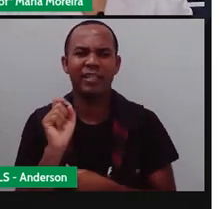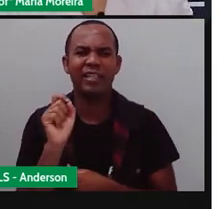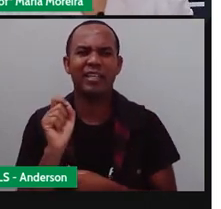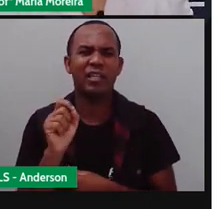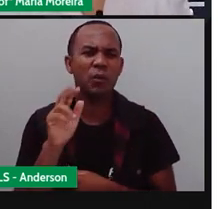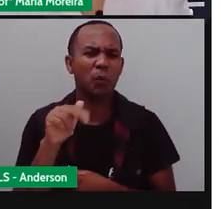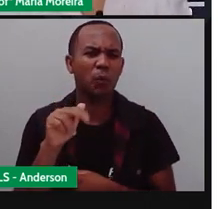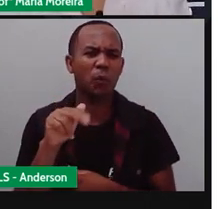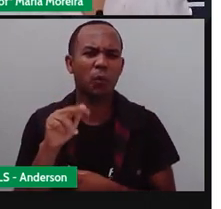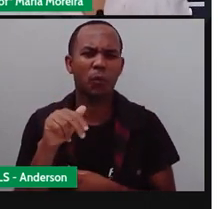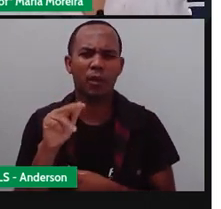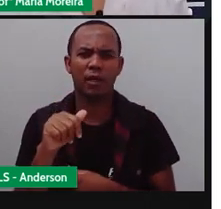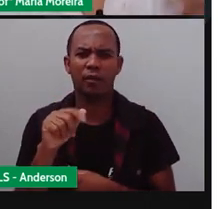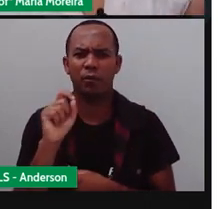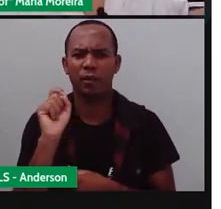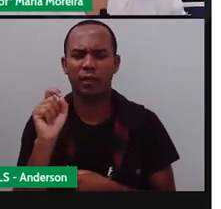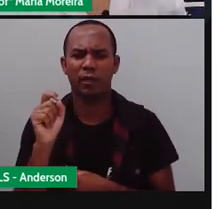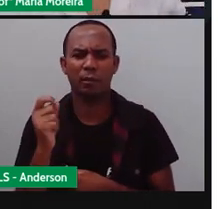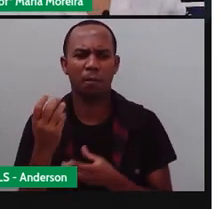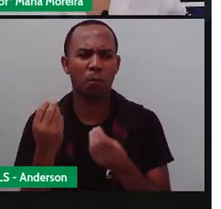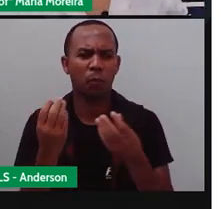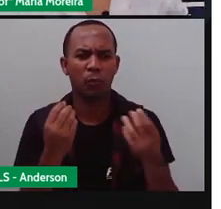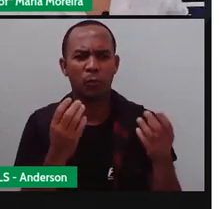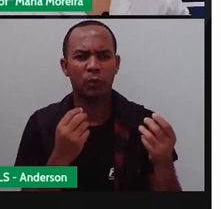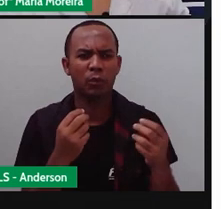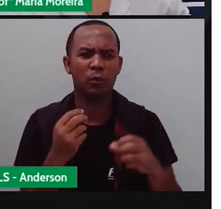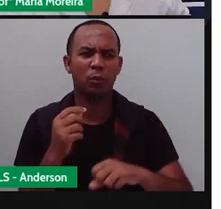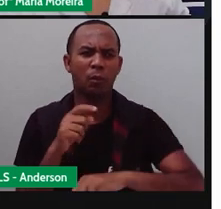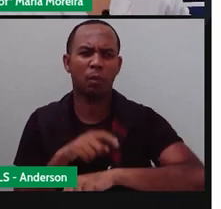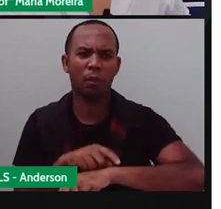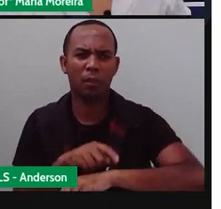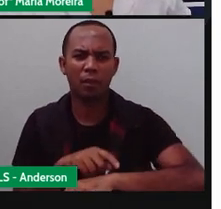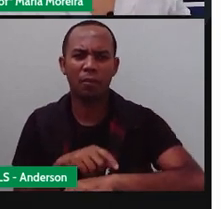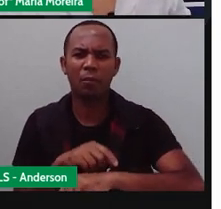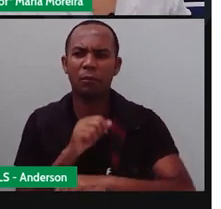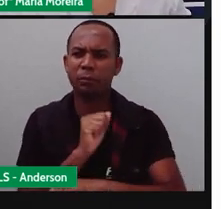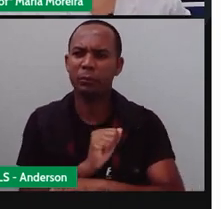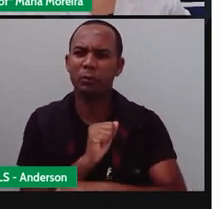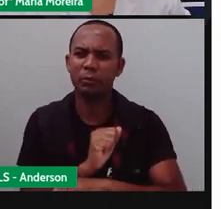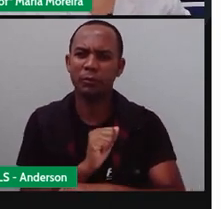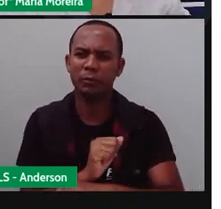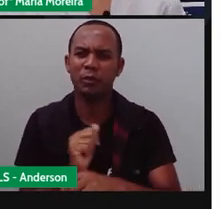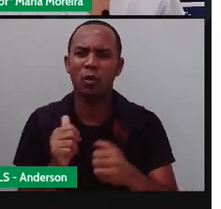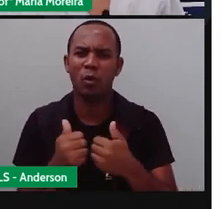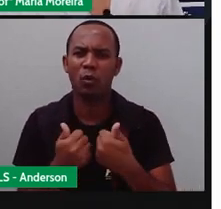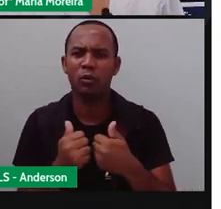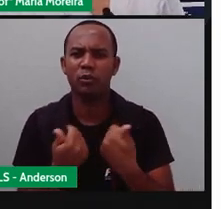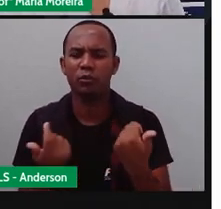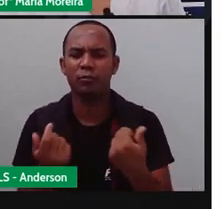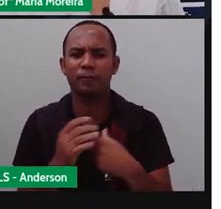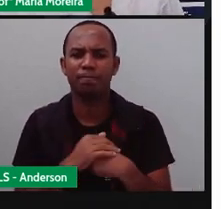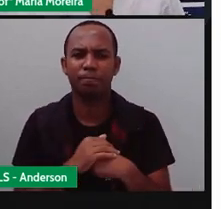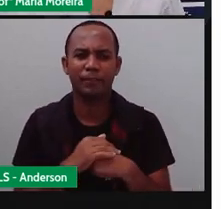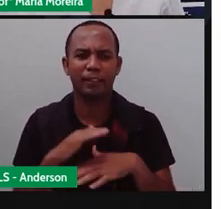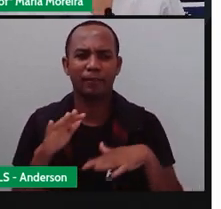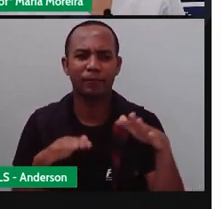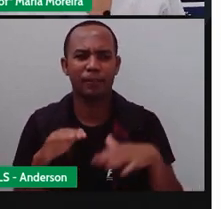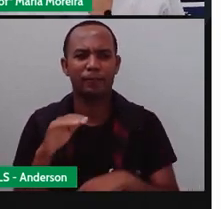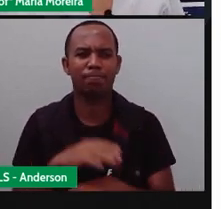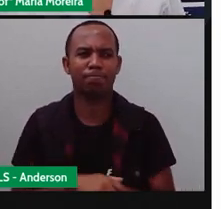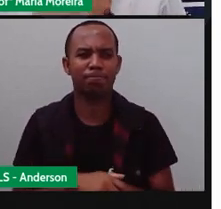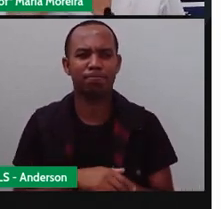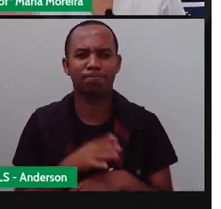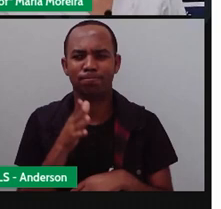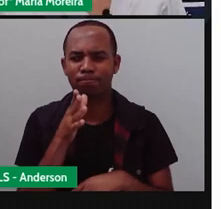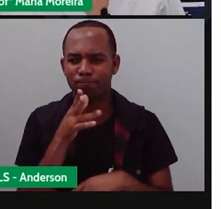nunca passou né por muito tempo aí esperando o ônibus quem nunca né na verdade ficou a Poxa está demorando